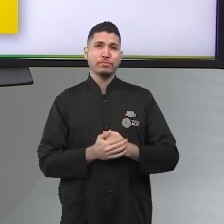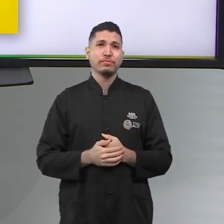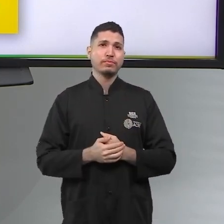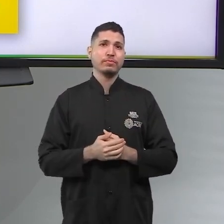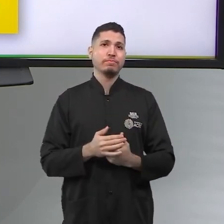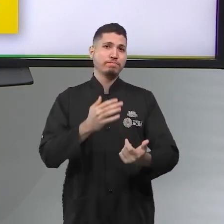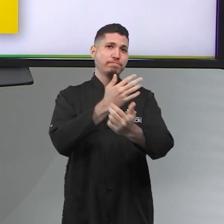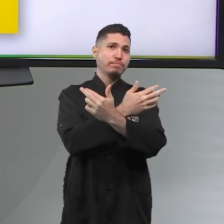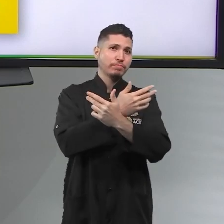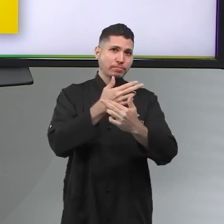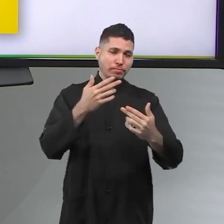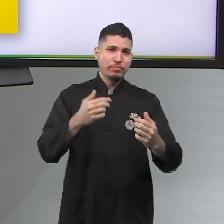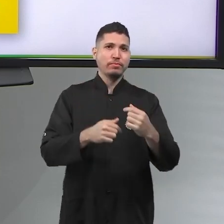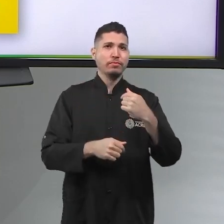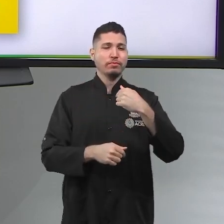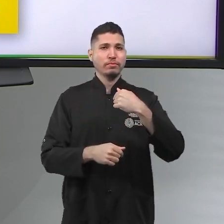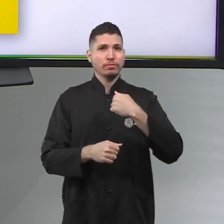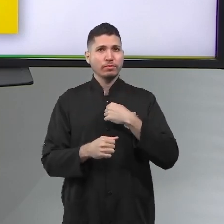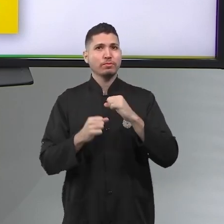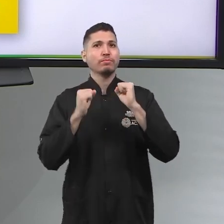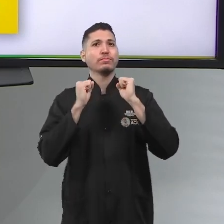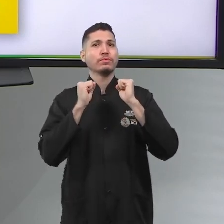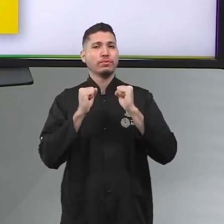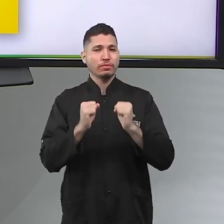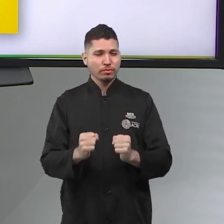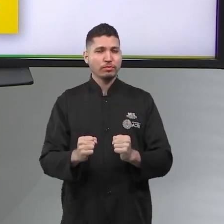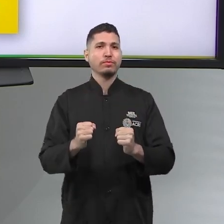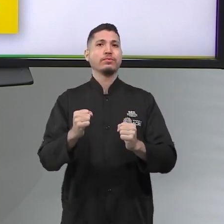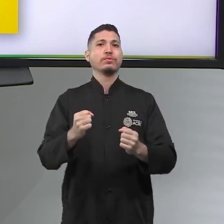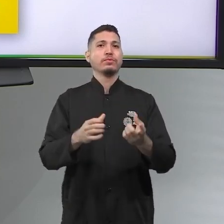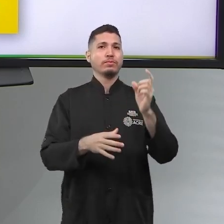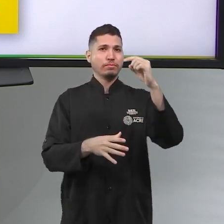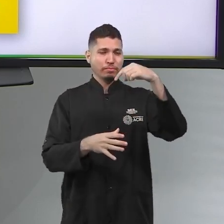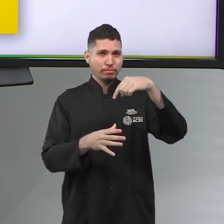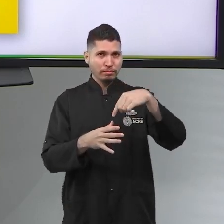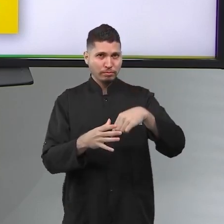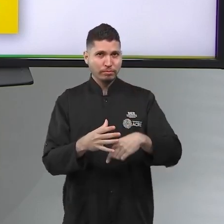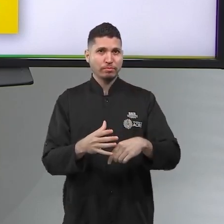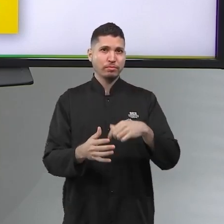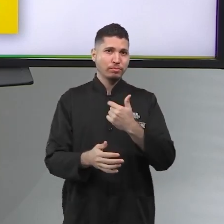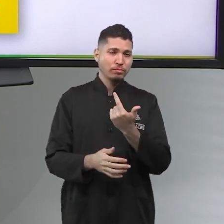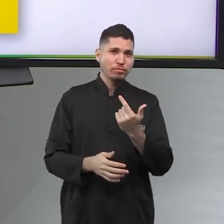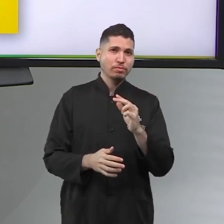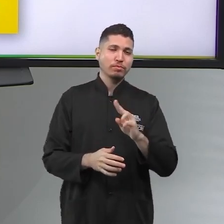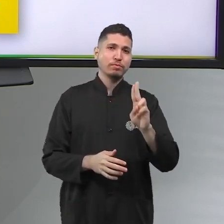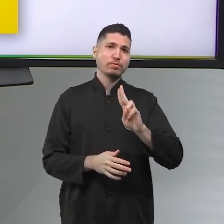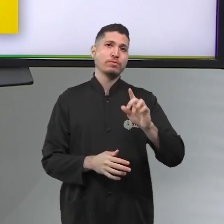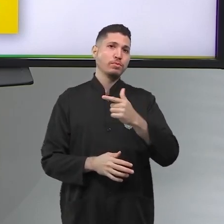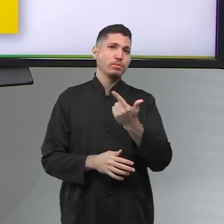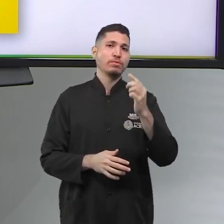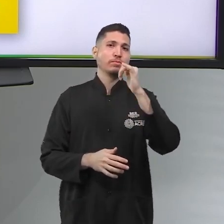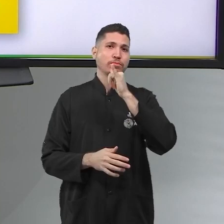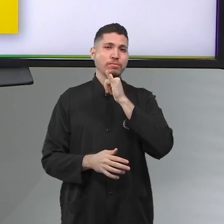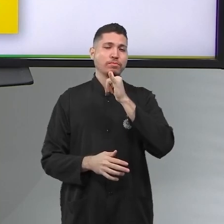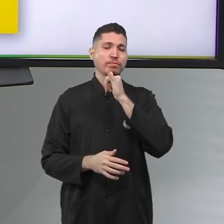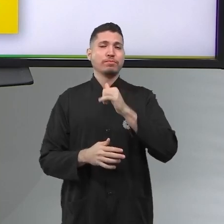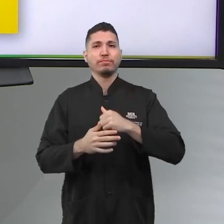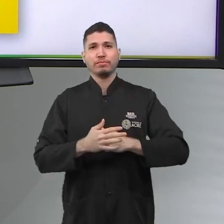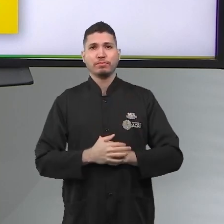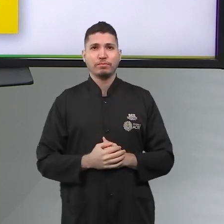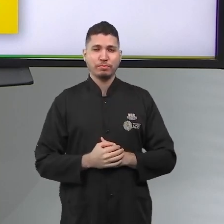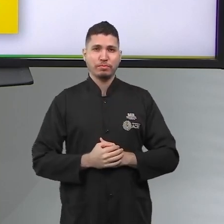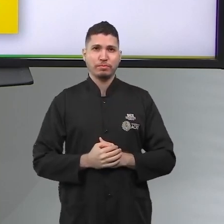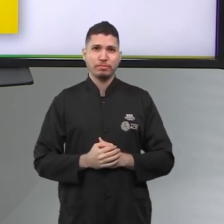outros exemplos que eu poderia mencionar aqui a todos vocês. Então, ao longo da trajetória da